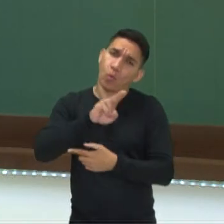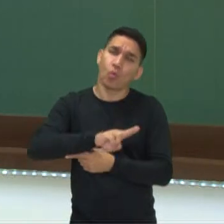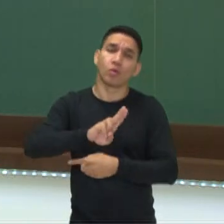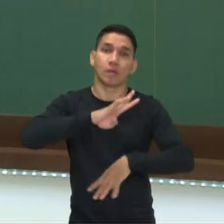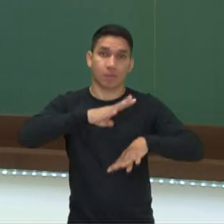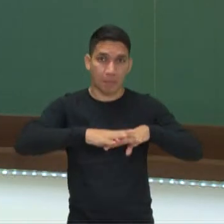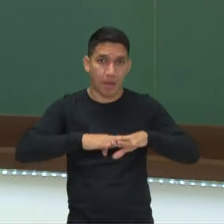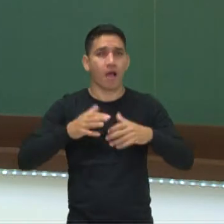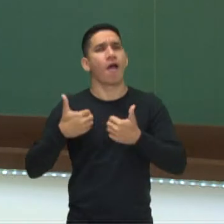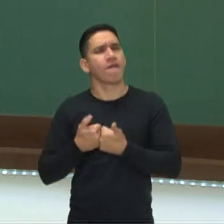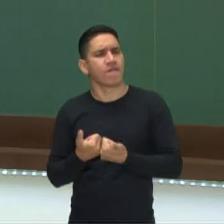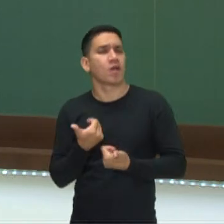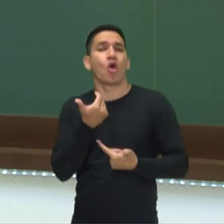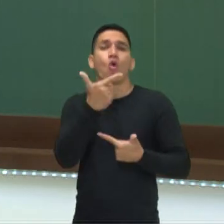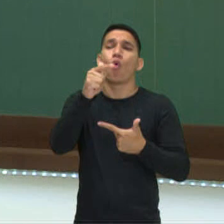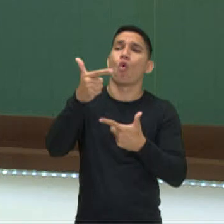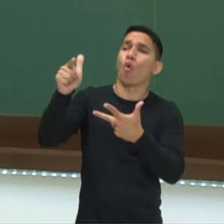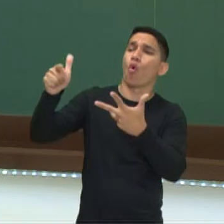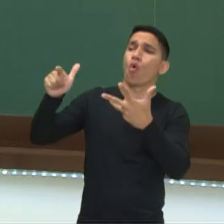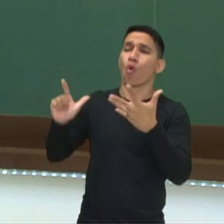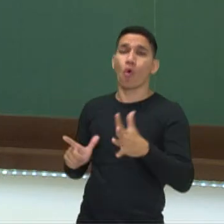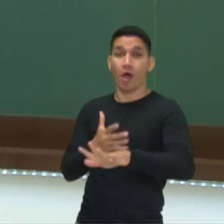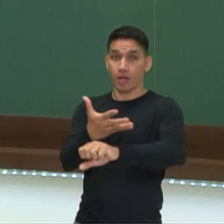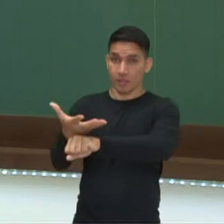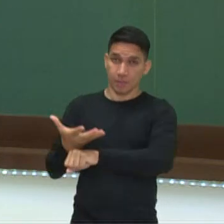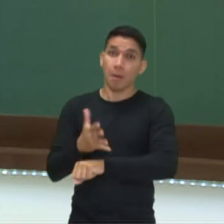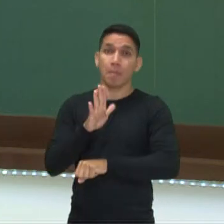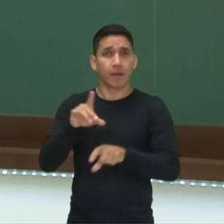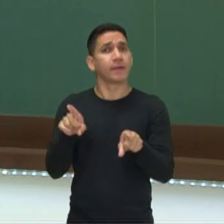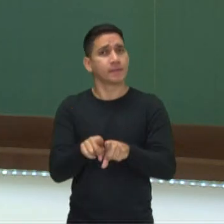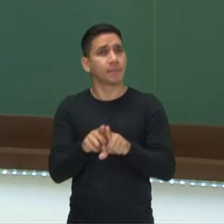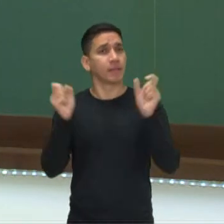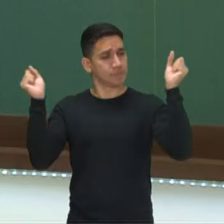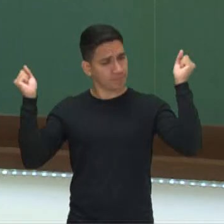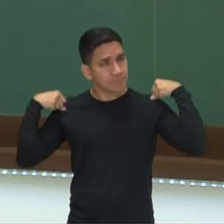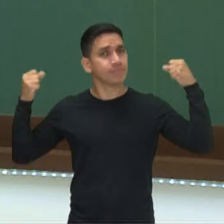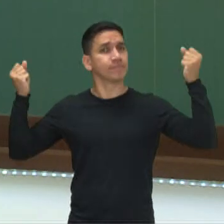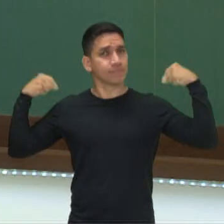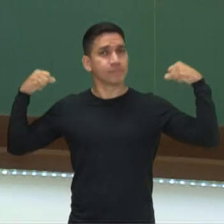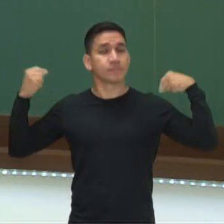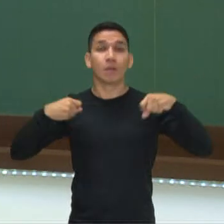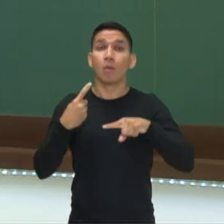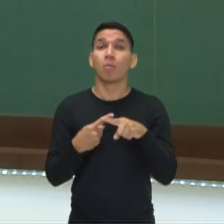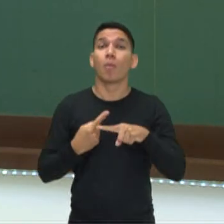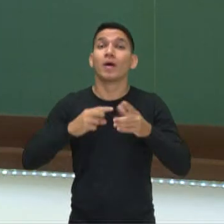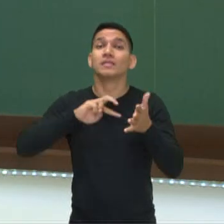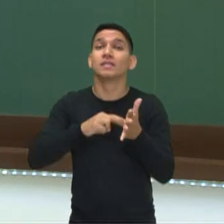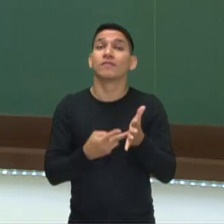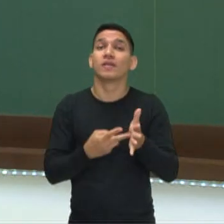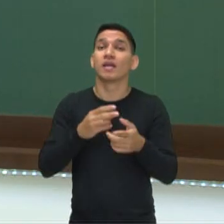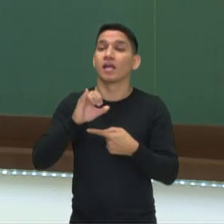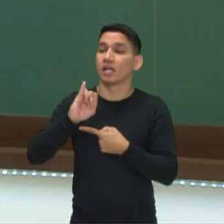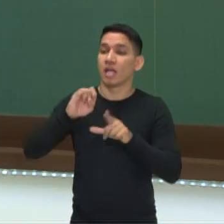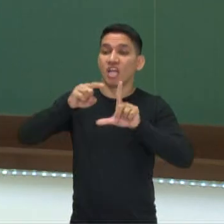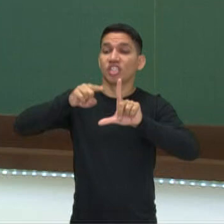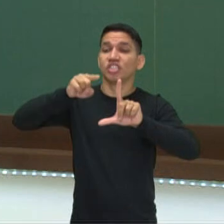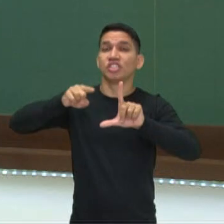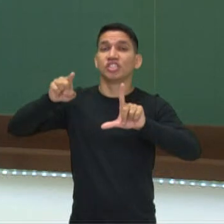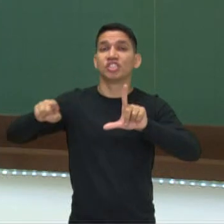de física, de outras disciplinas, mas dentro da educação física também, porque IMC significa Índice de